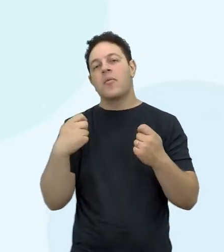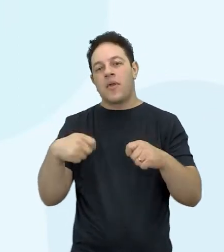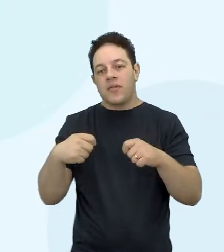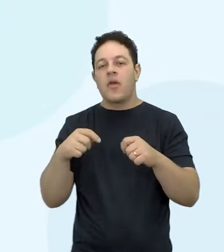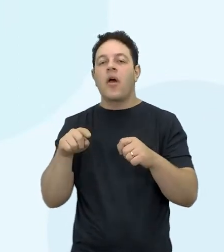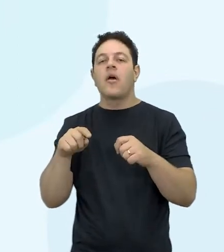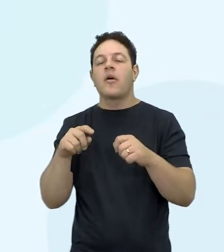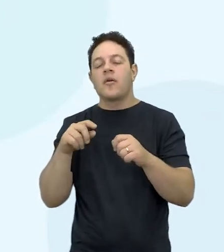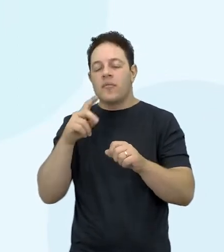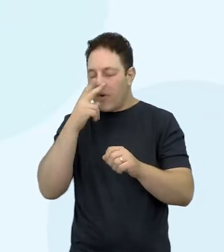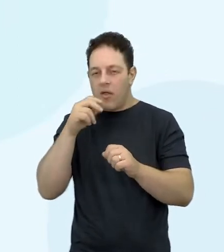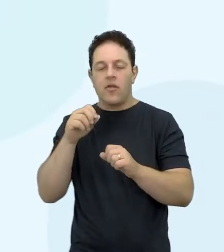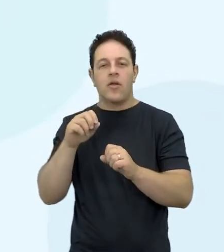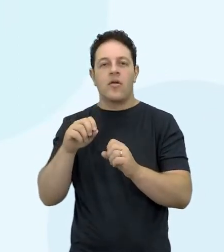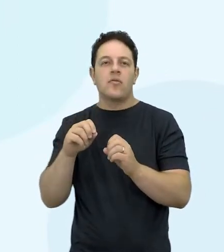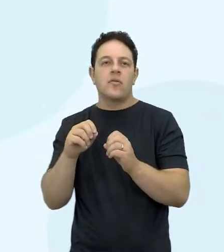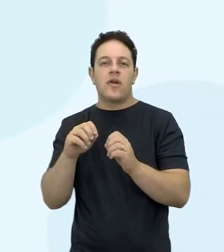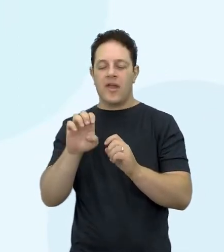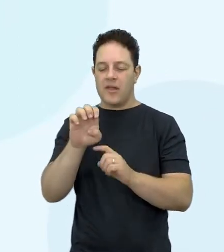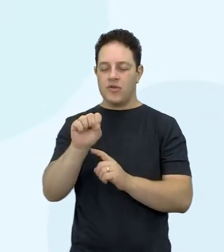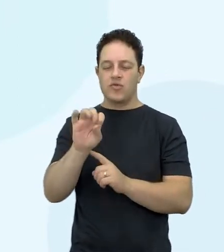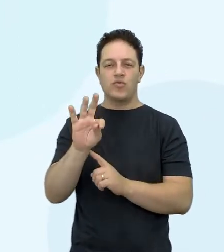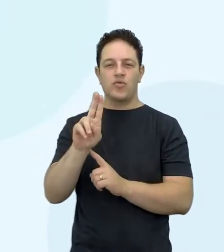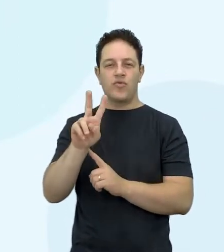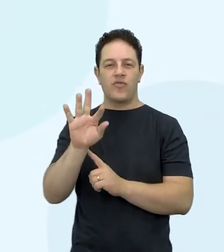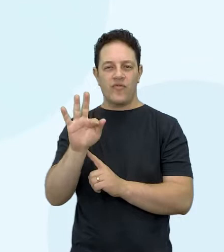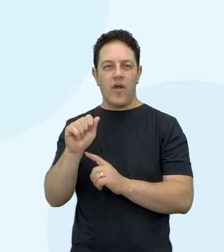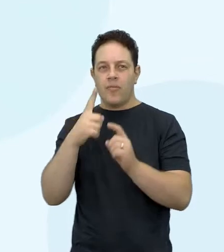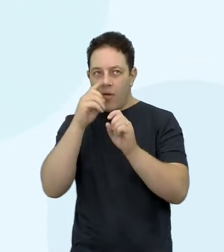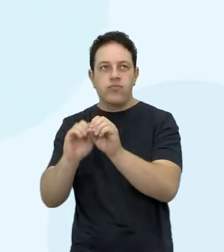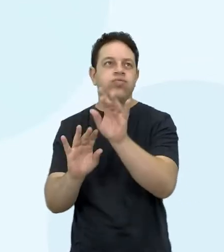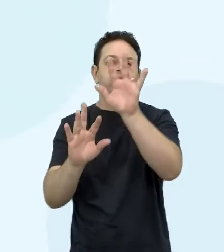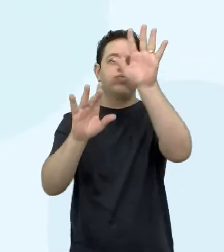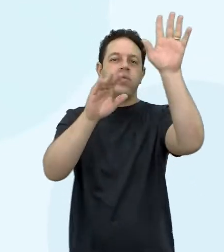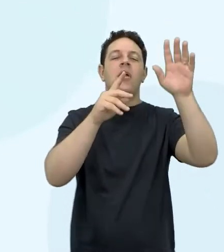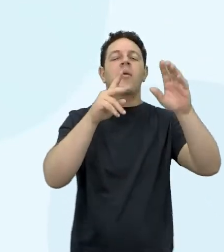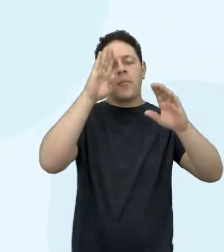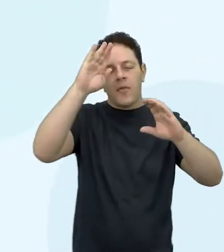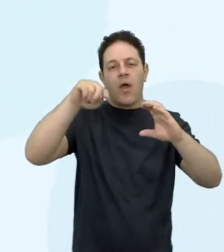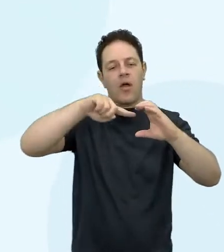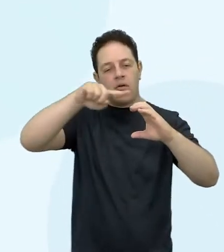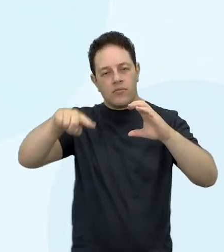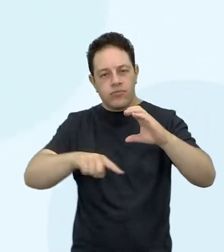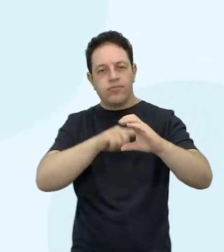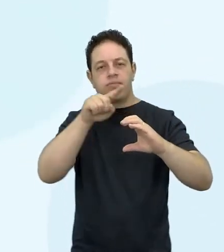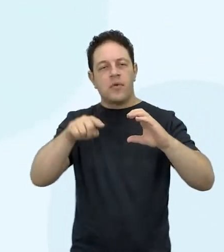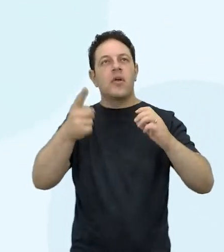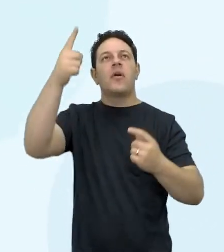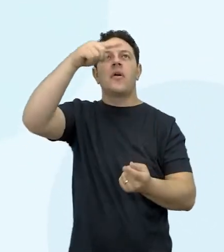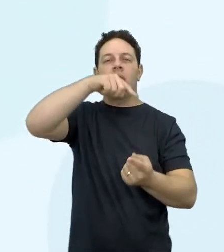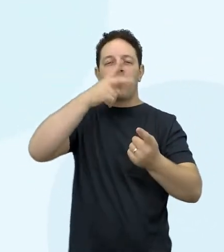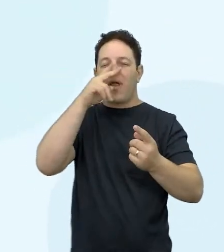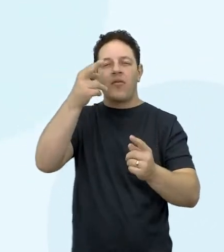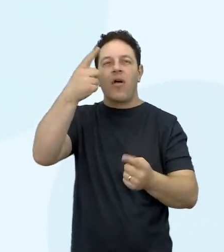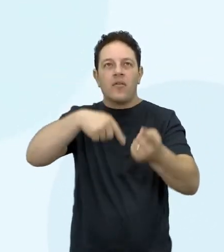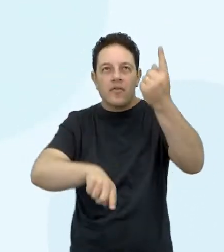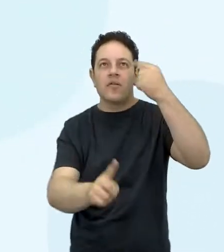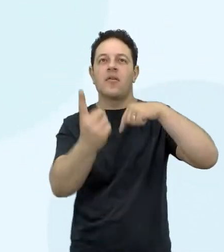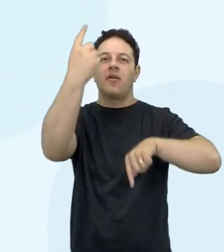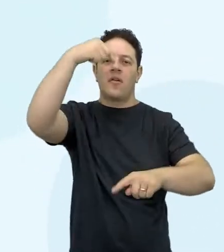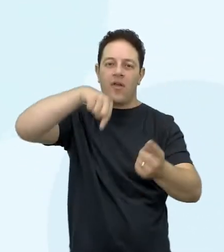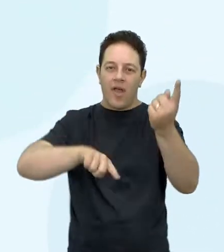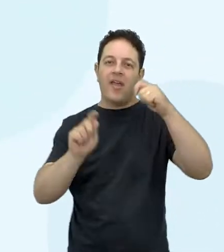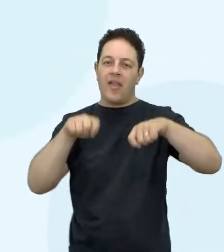para o aquecimento, mas para que as condições de vida sejam possíveis aqui no planeta. Então é importante